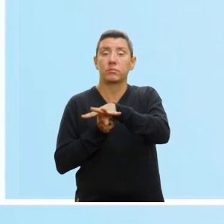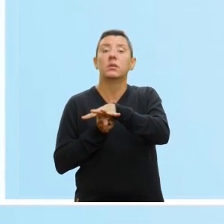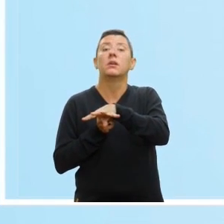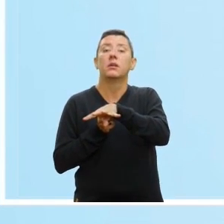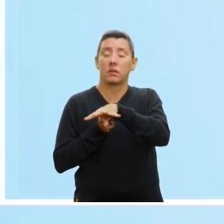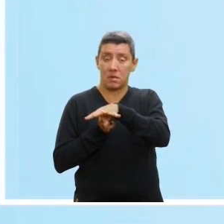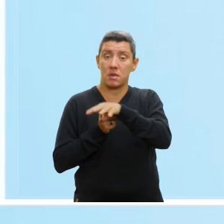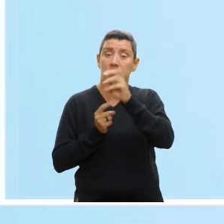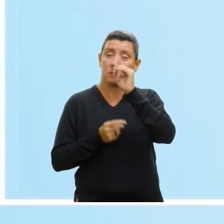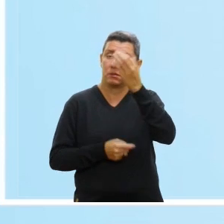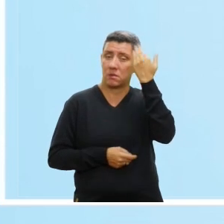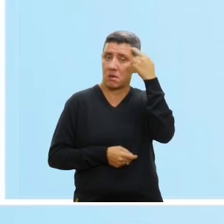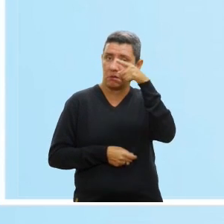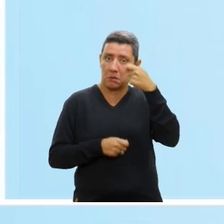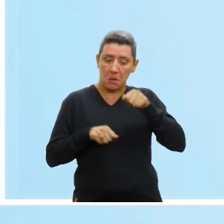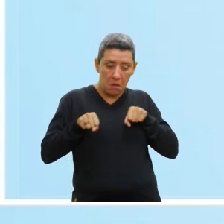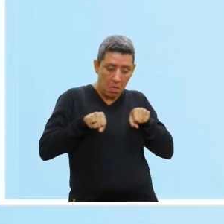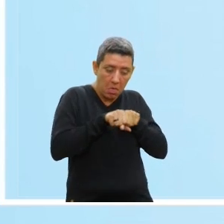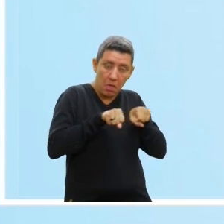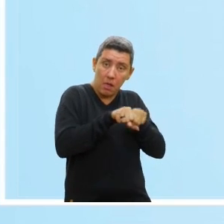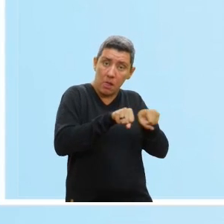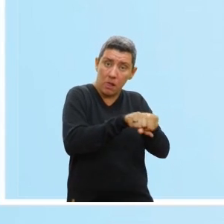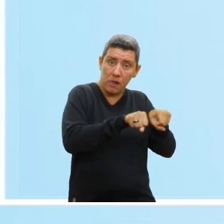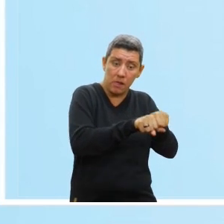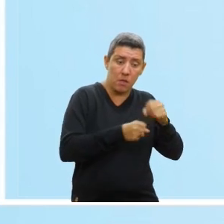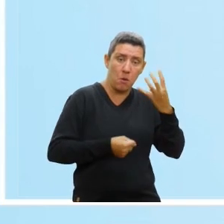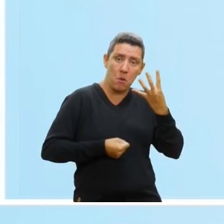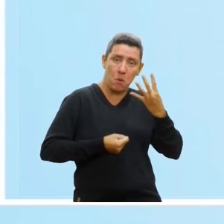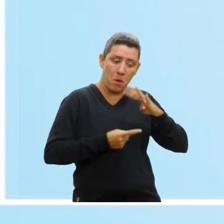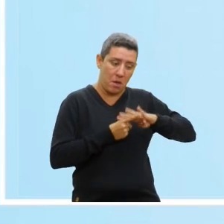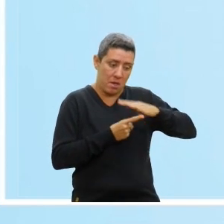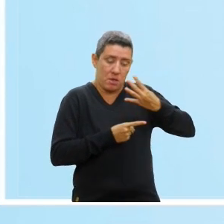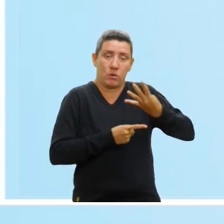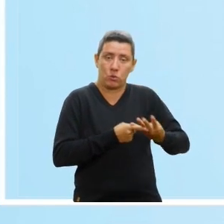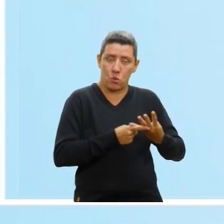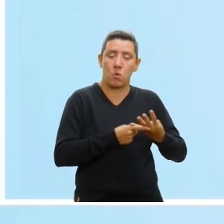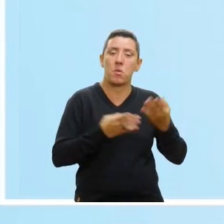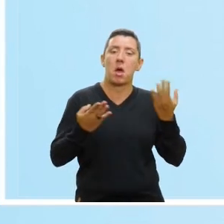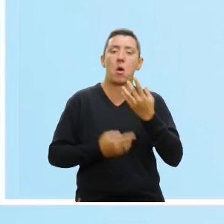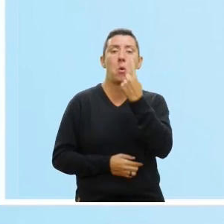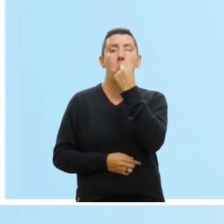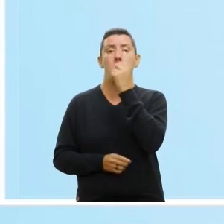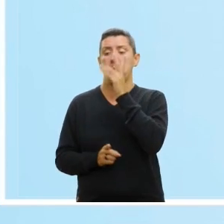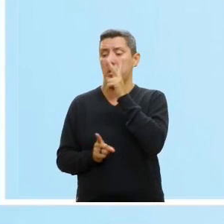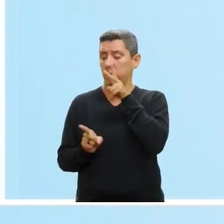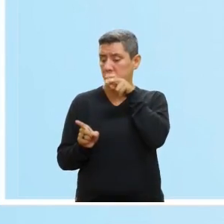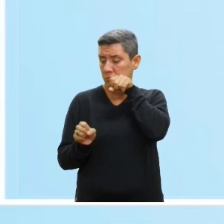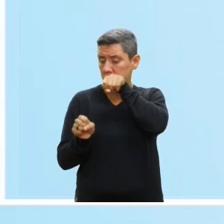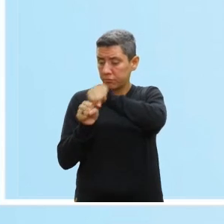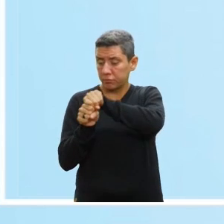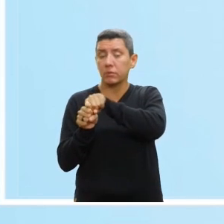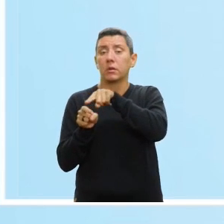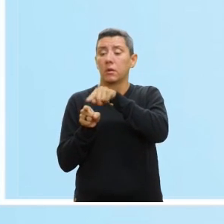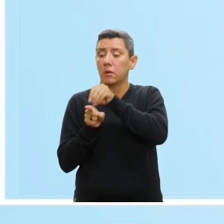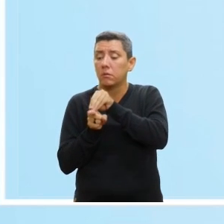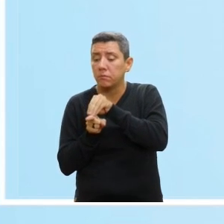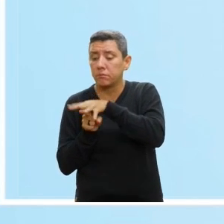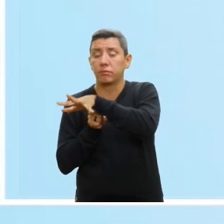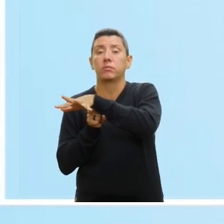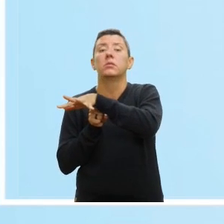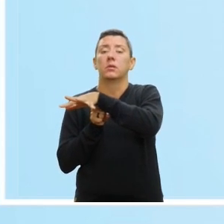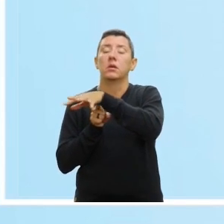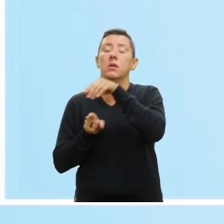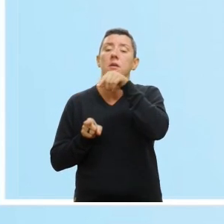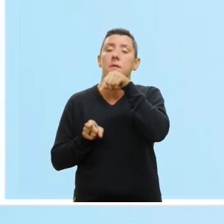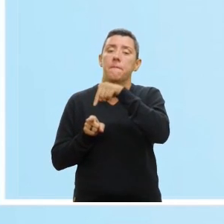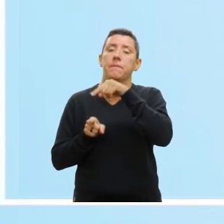onde antes você precisava de muitos pares de fibra, você vai ter apenas um par de fibra para poder fazer essa transmissão. Além disso, o